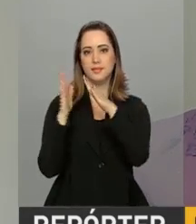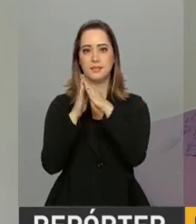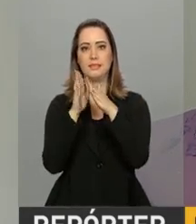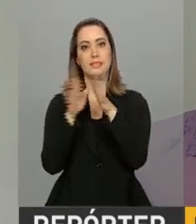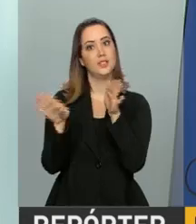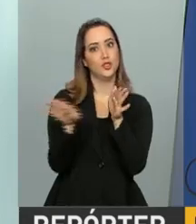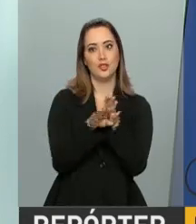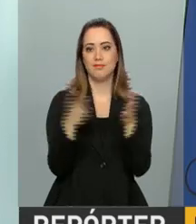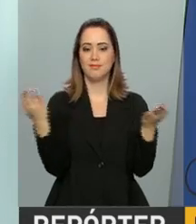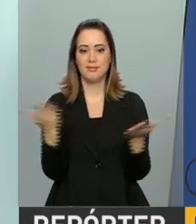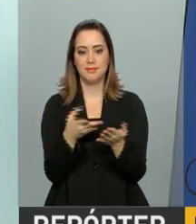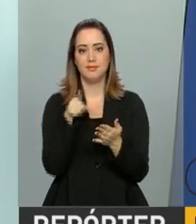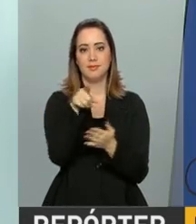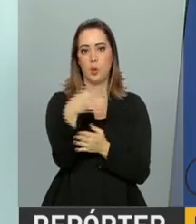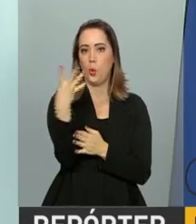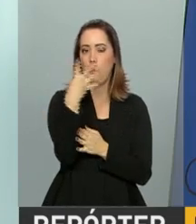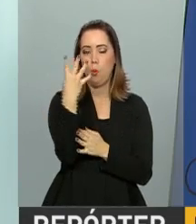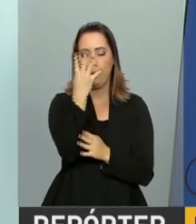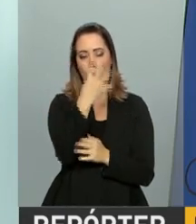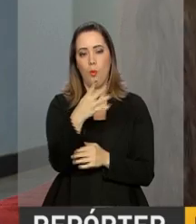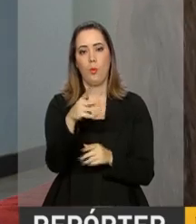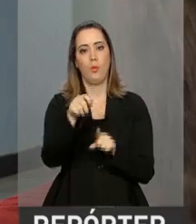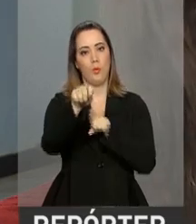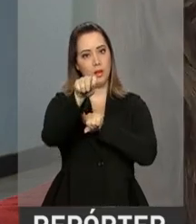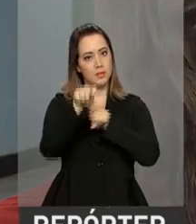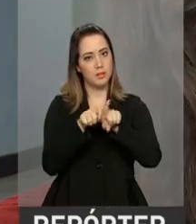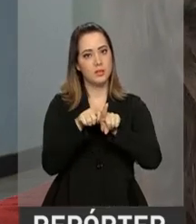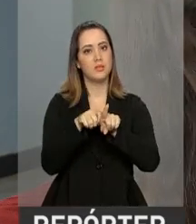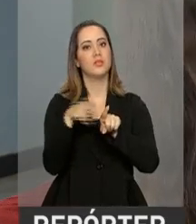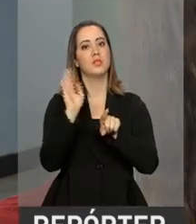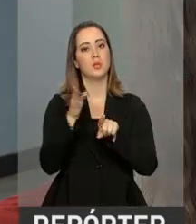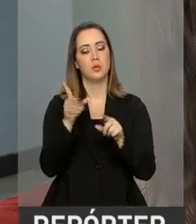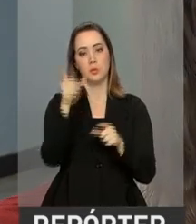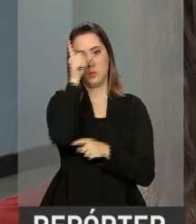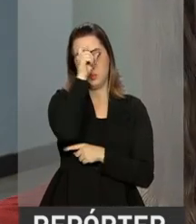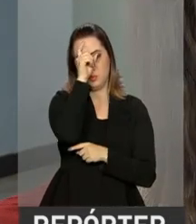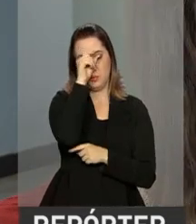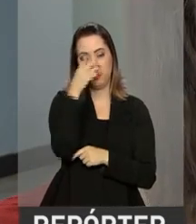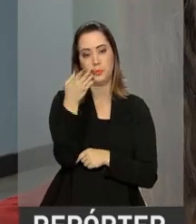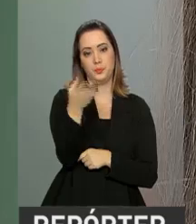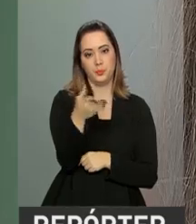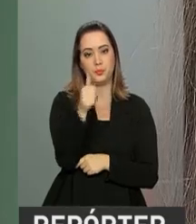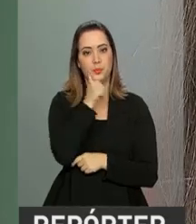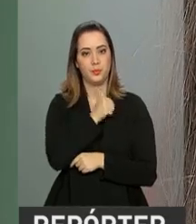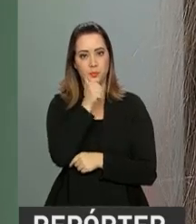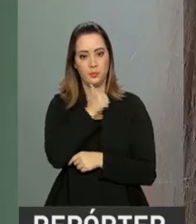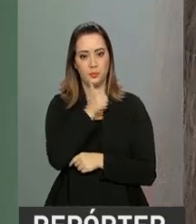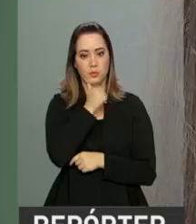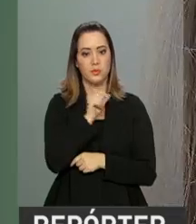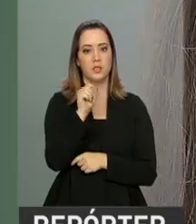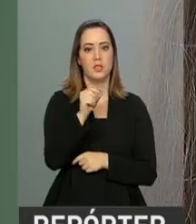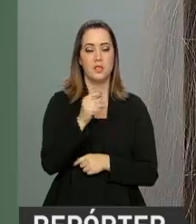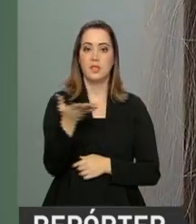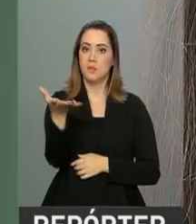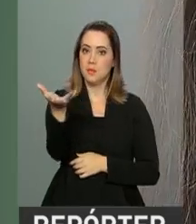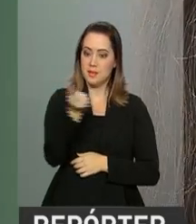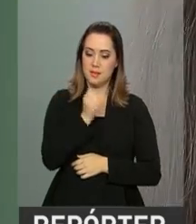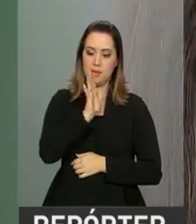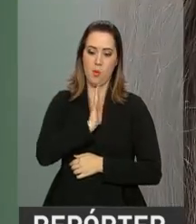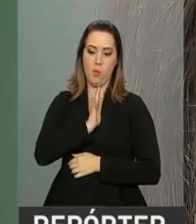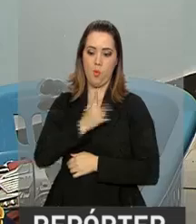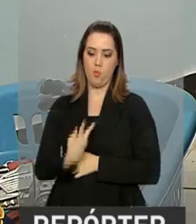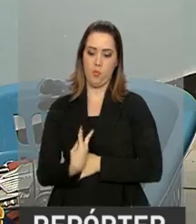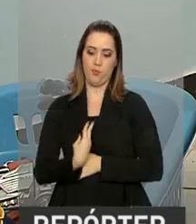chegar depois de 4 meses internada Ana Júlia voltou para casa há um mês a menina de 9 anos recebeu um novo